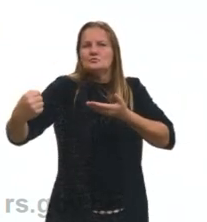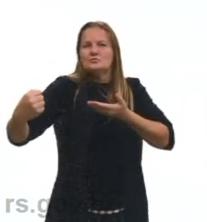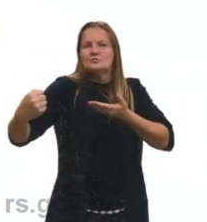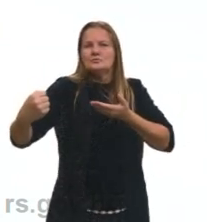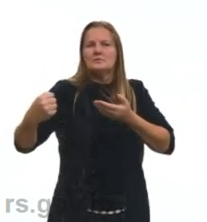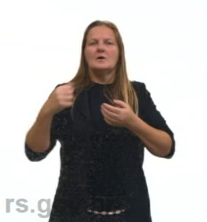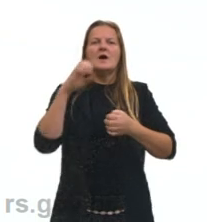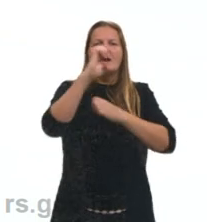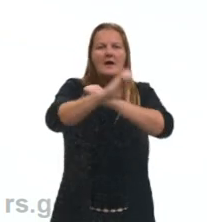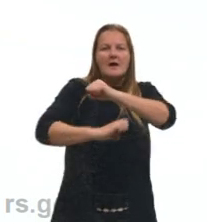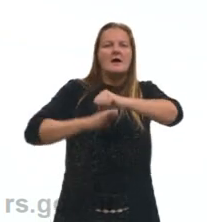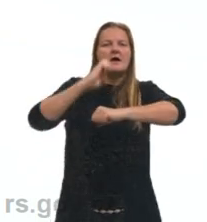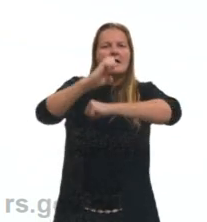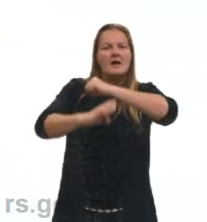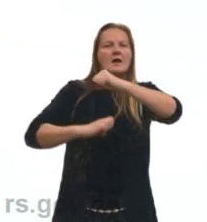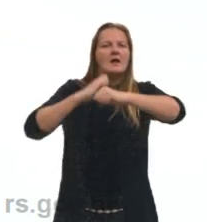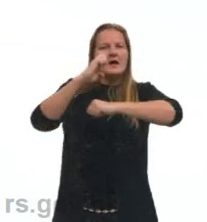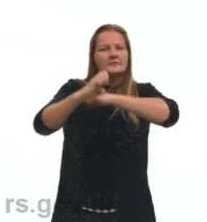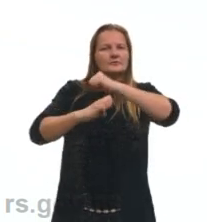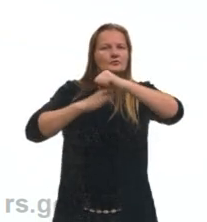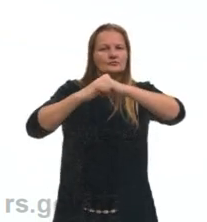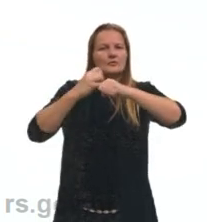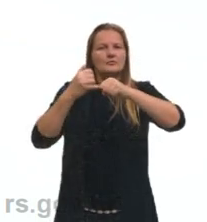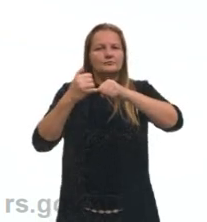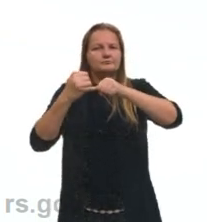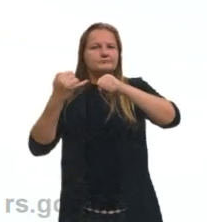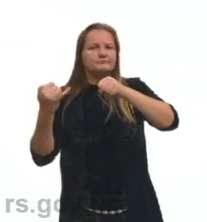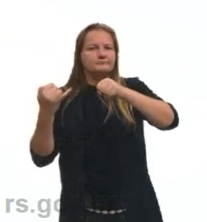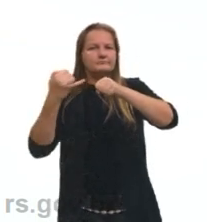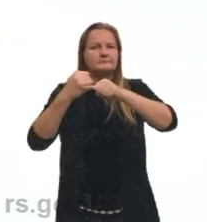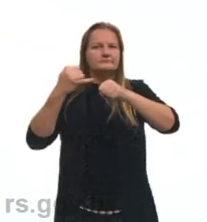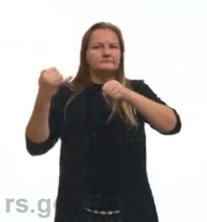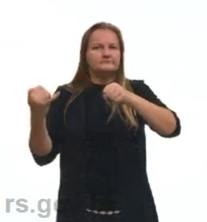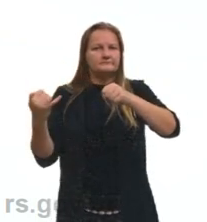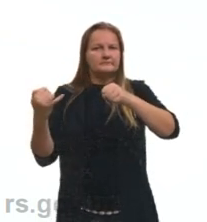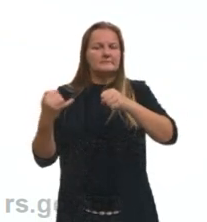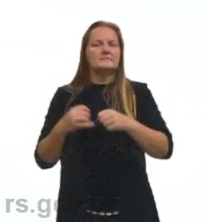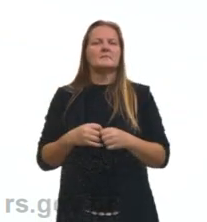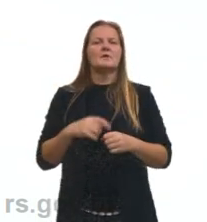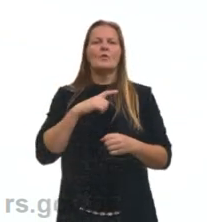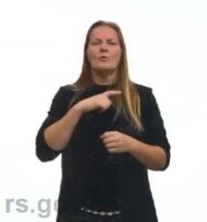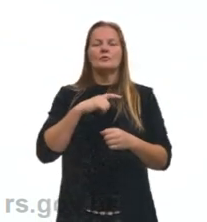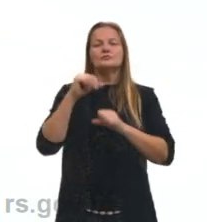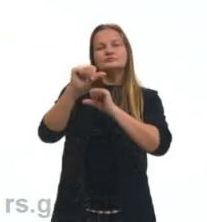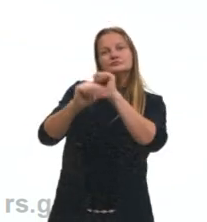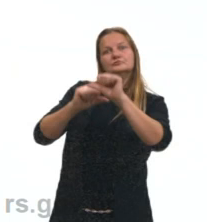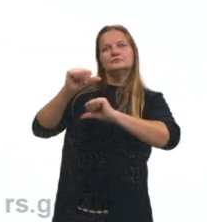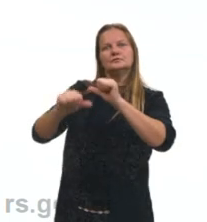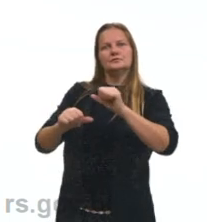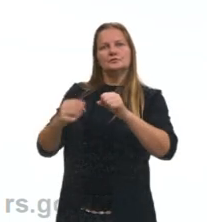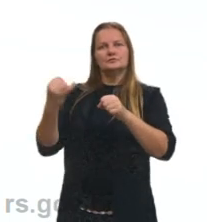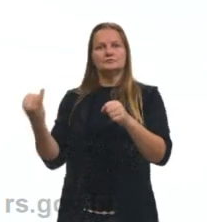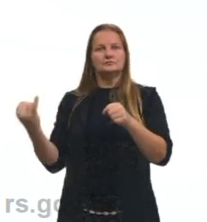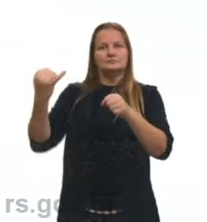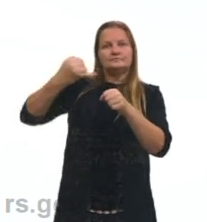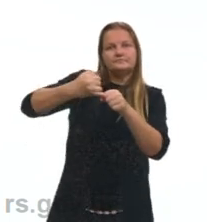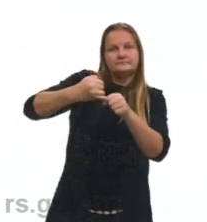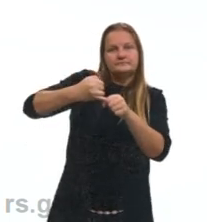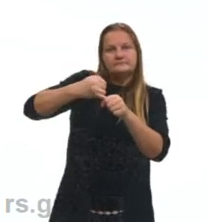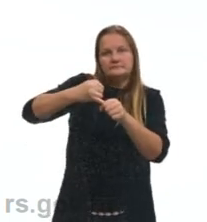um elétron de um ano né lá já estava transformando aquele elemento neutro num cátion na energia de ionização